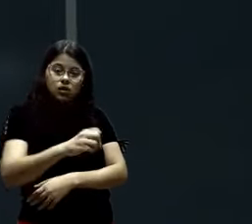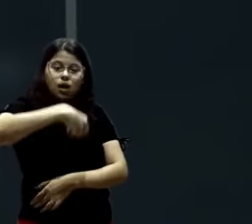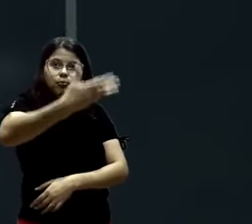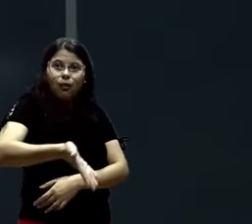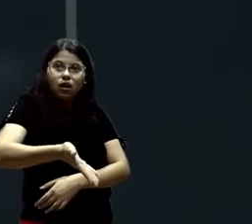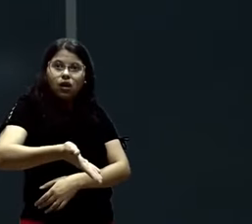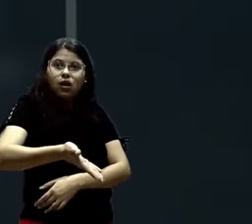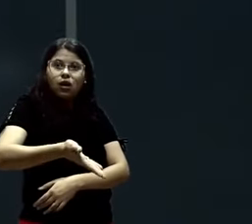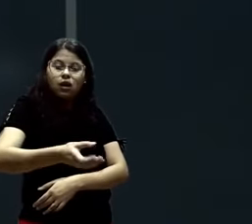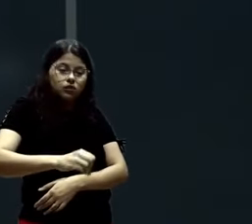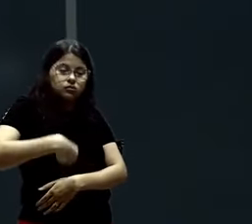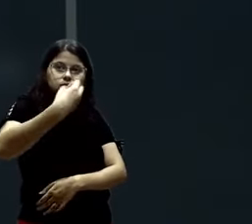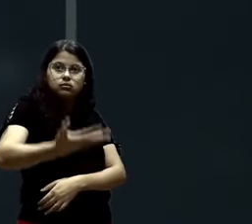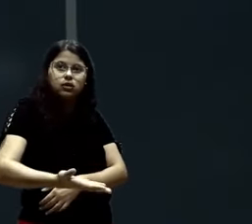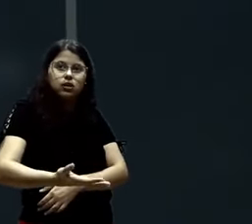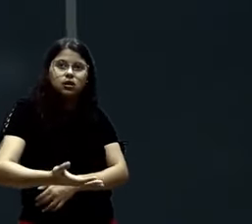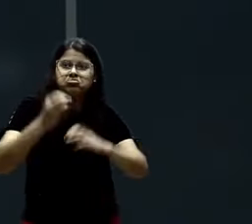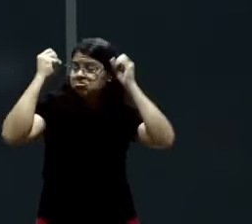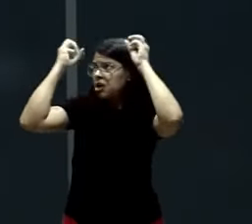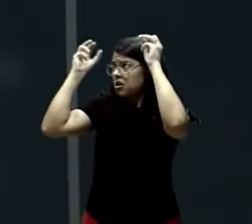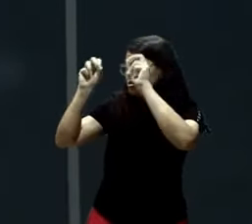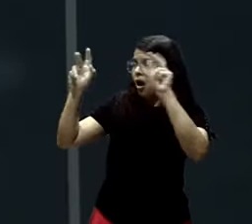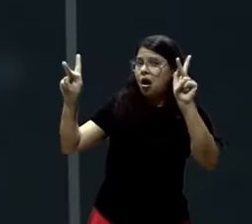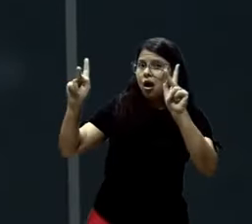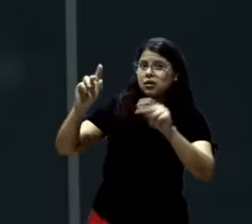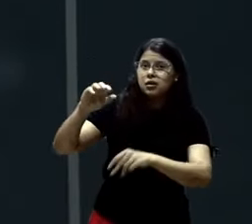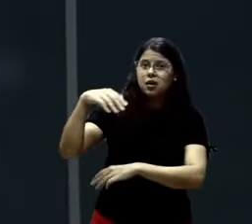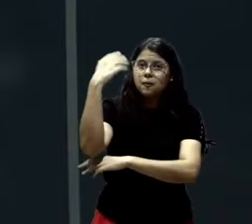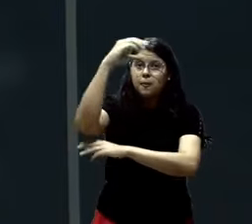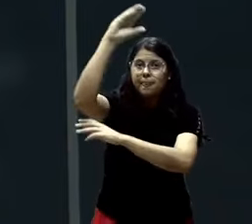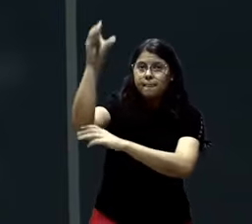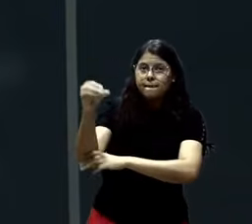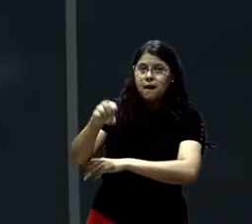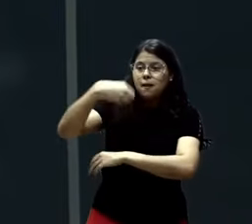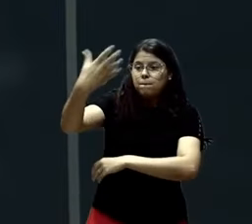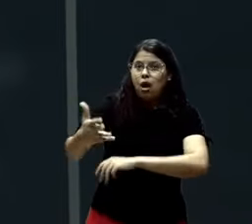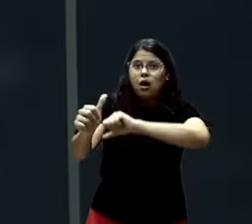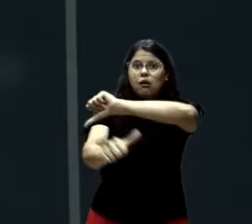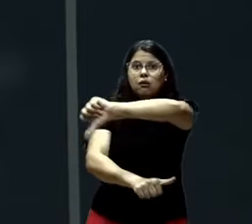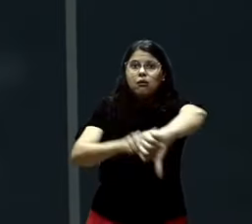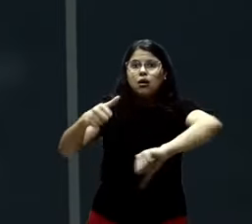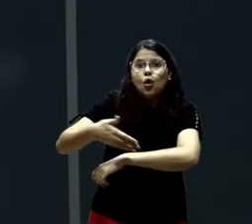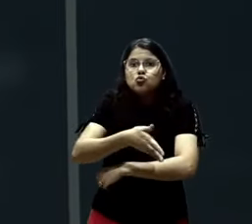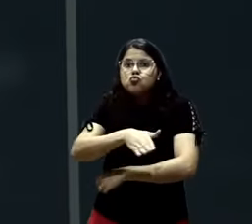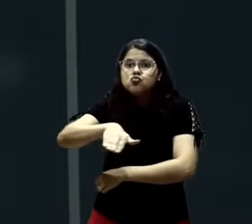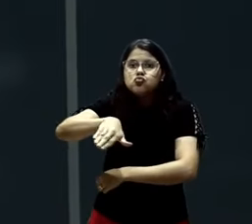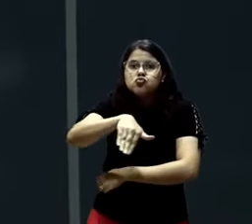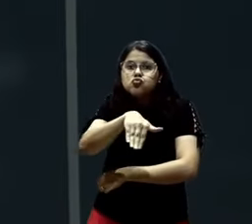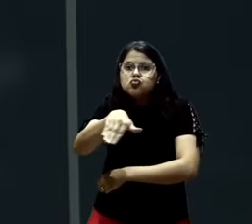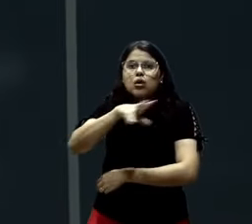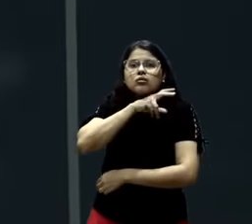chão. E Moisés joga no chão. Aquele pedaço de pau vira uma serpente. Moisés dá um pulo para trás e diz: o que é